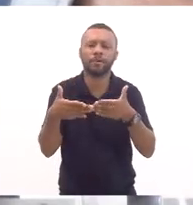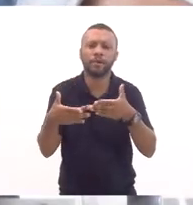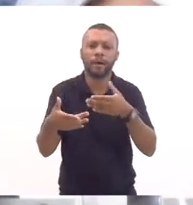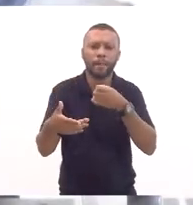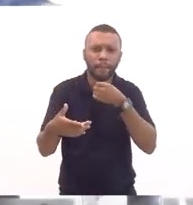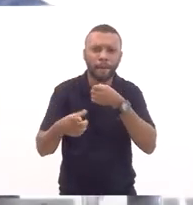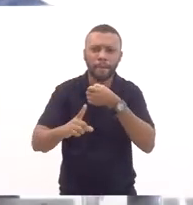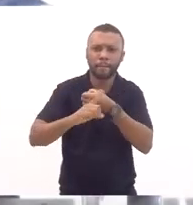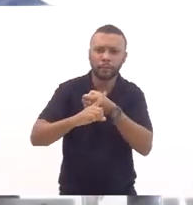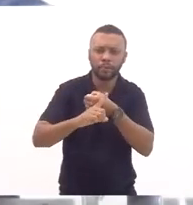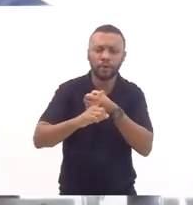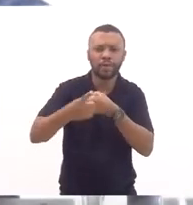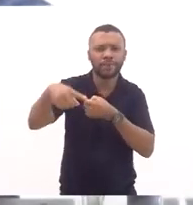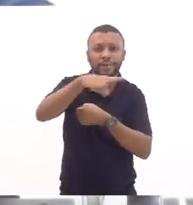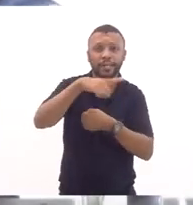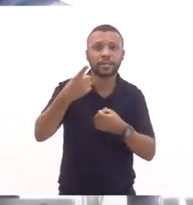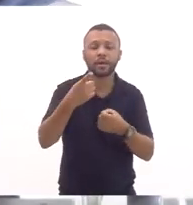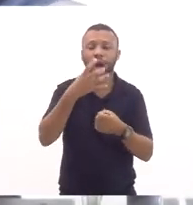Quem está no remoto?